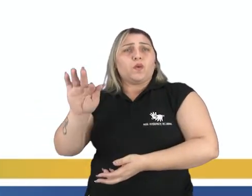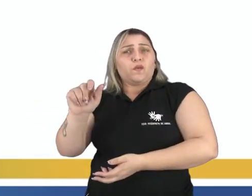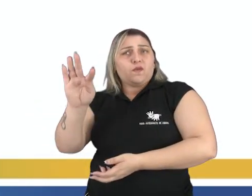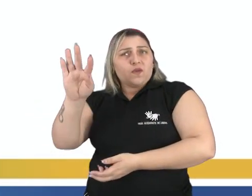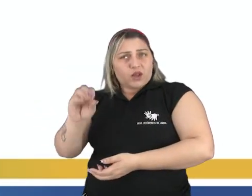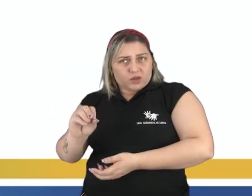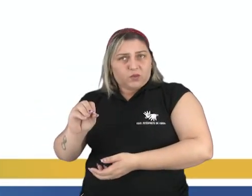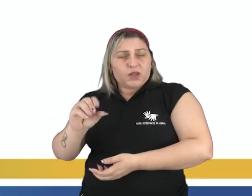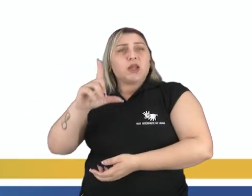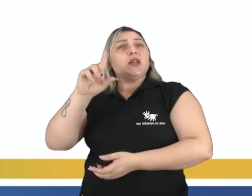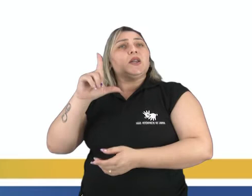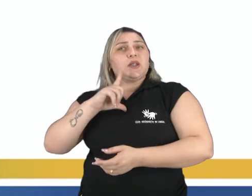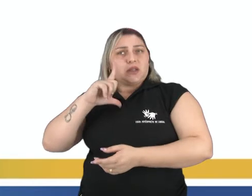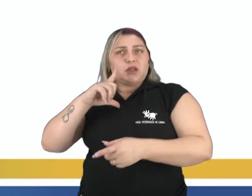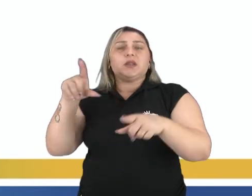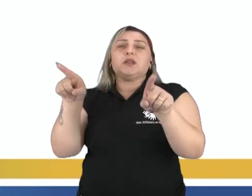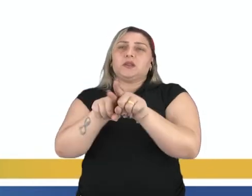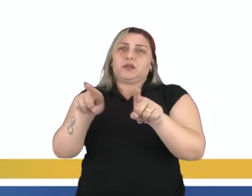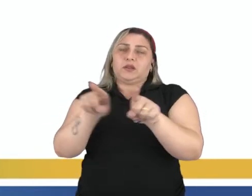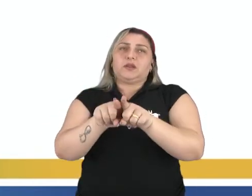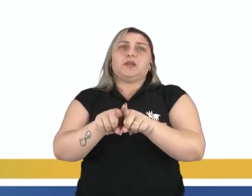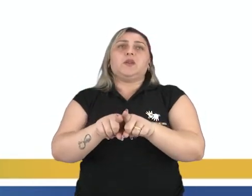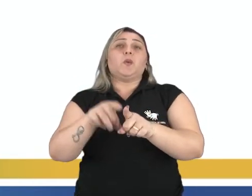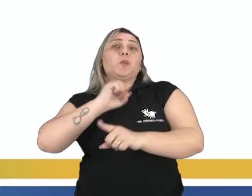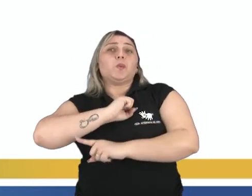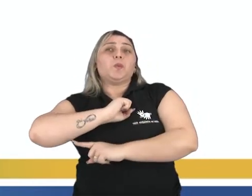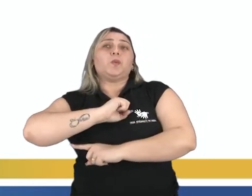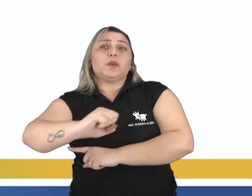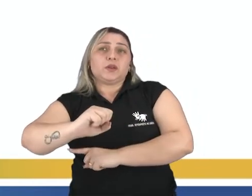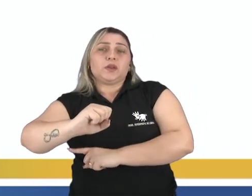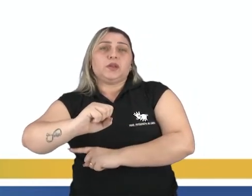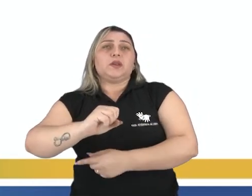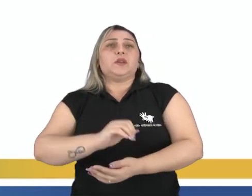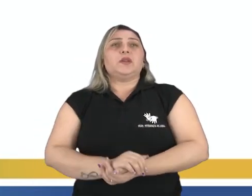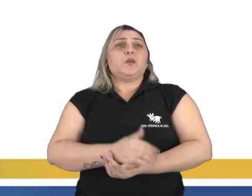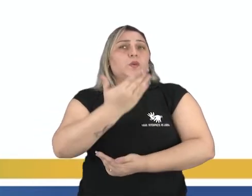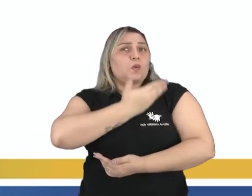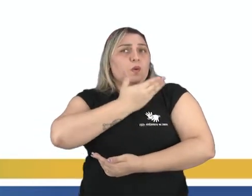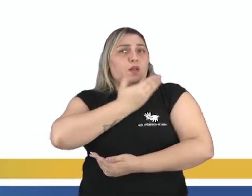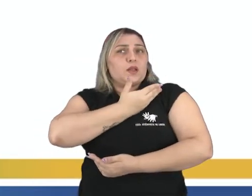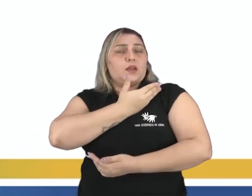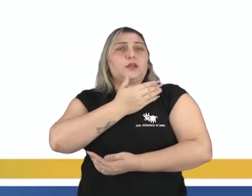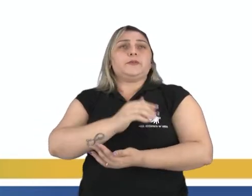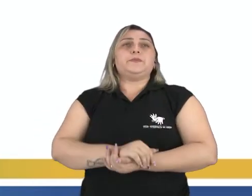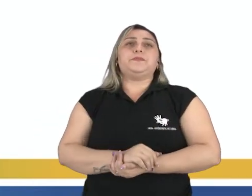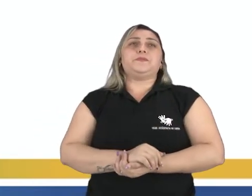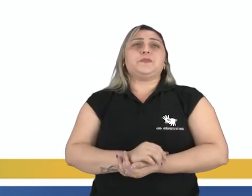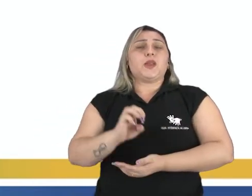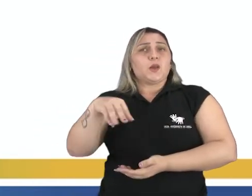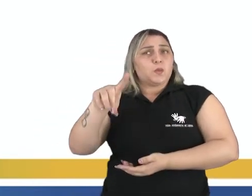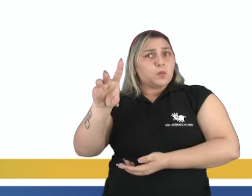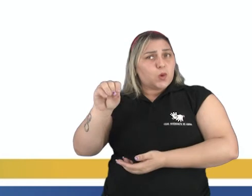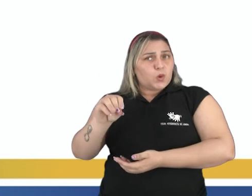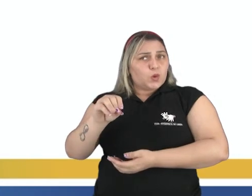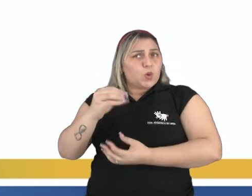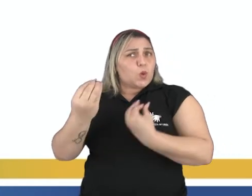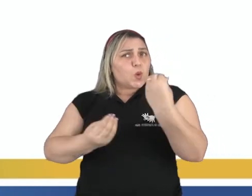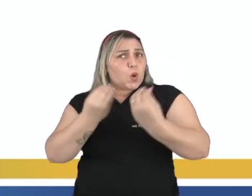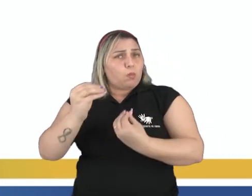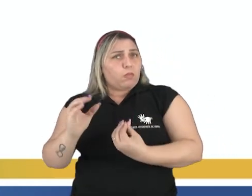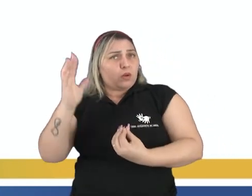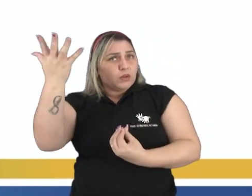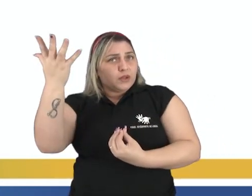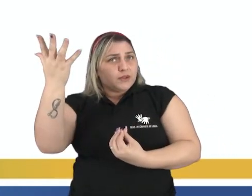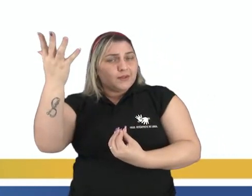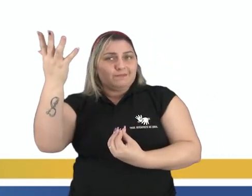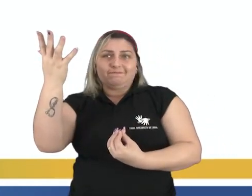fato em si também temos que é o assassinato aí do Joaquim o colega Joaquim eo modo como foi